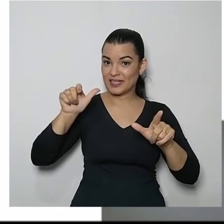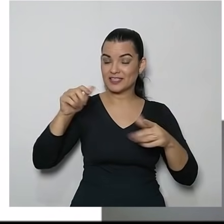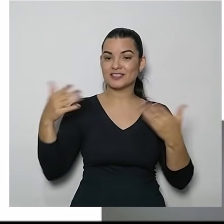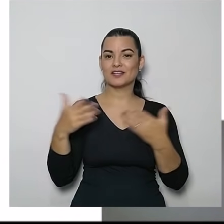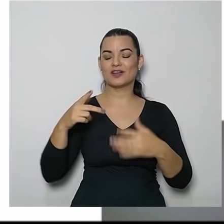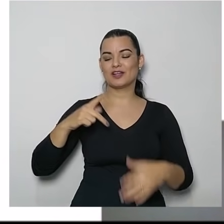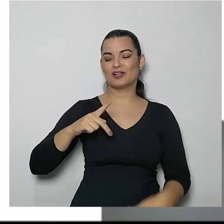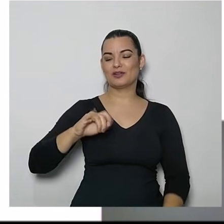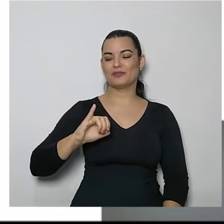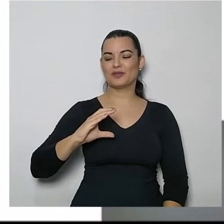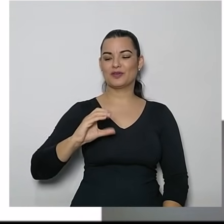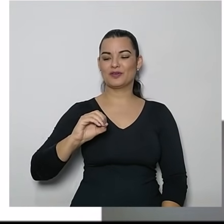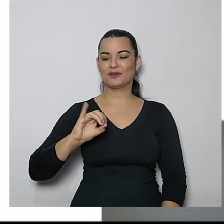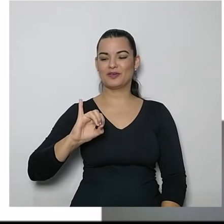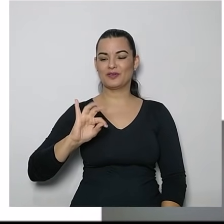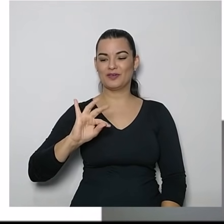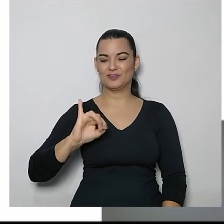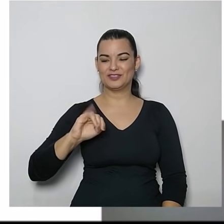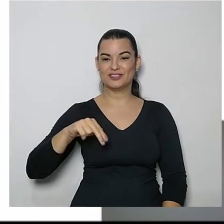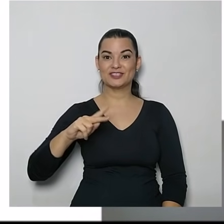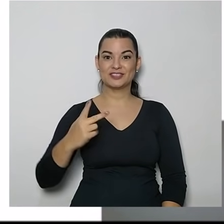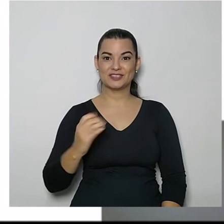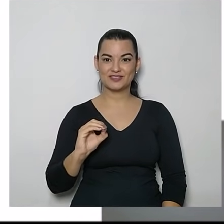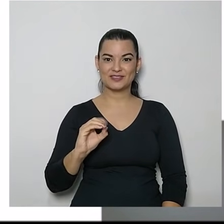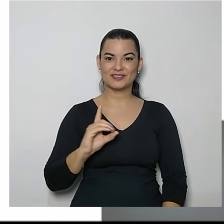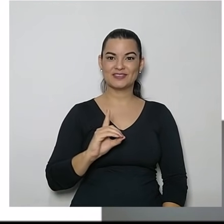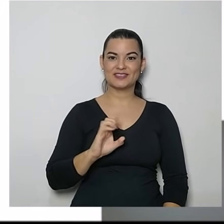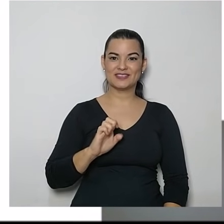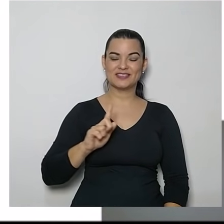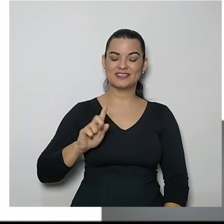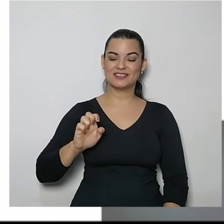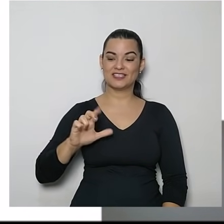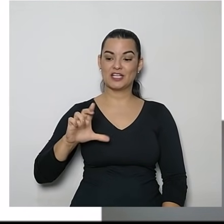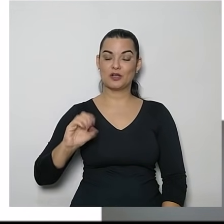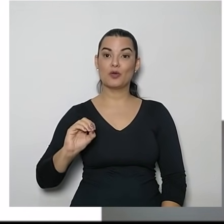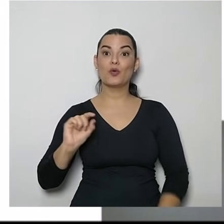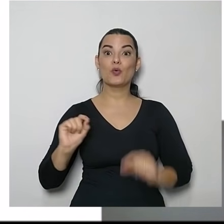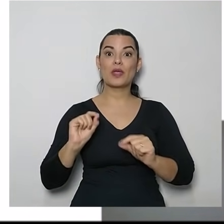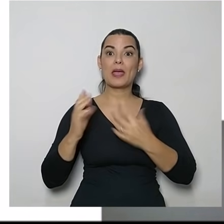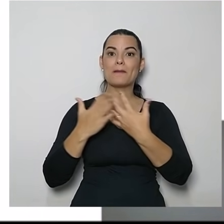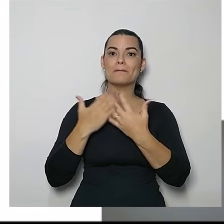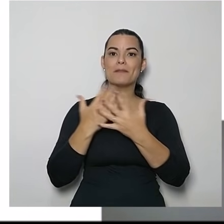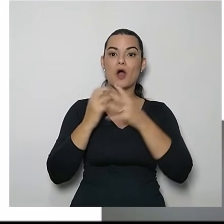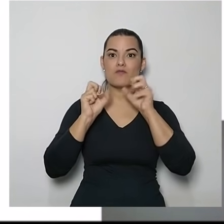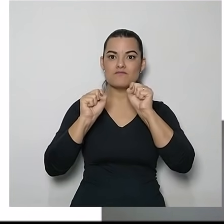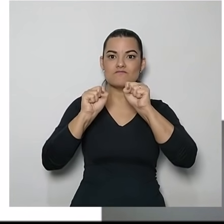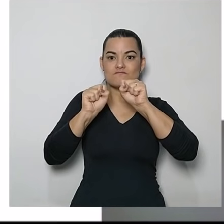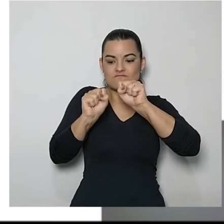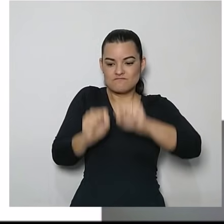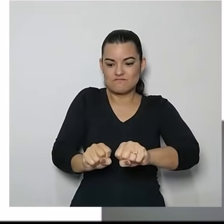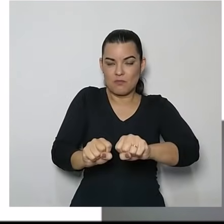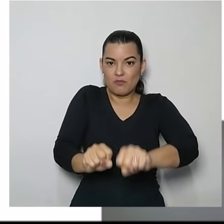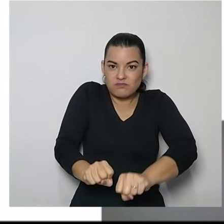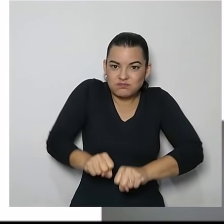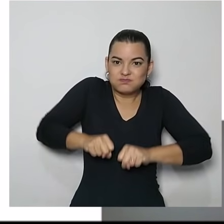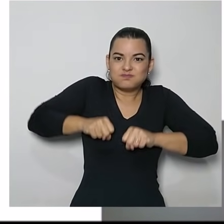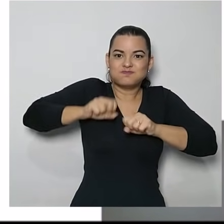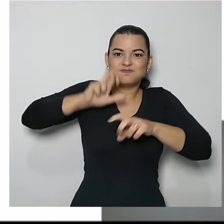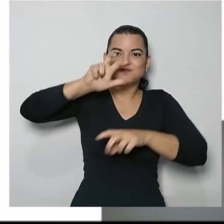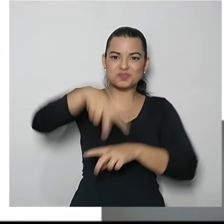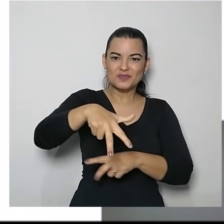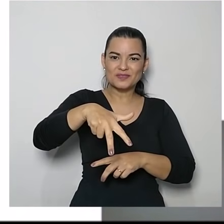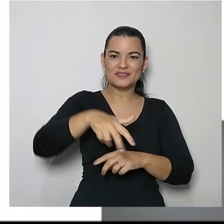gelo. Os participantes apoiam as mãos fechadas nas costas da sela e